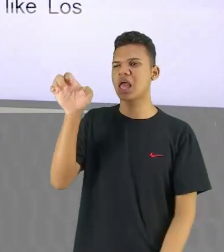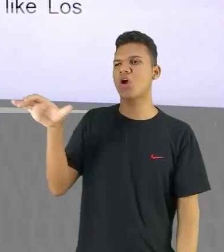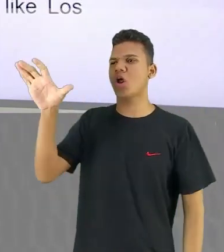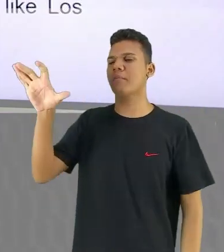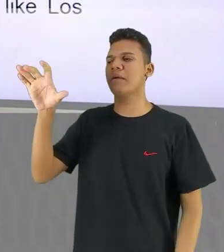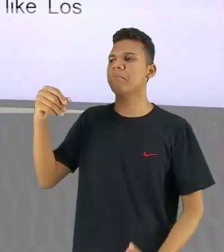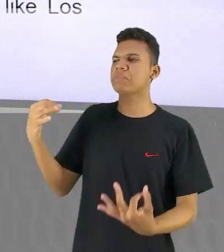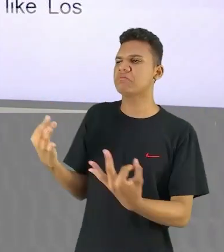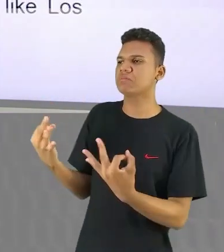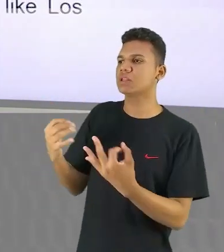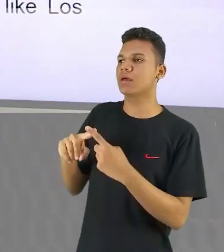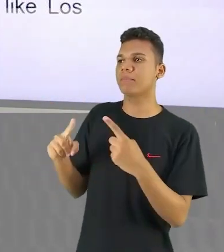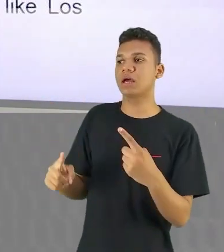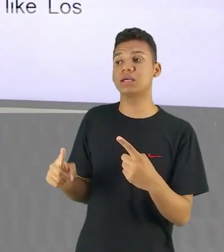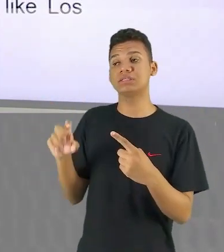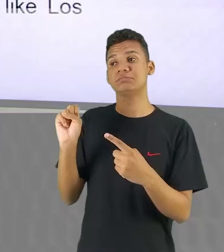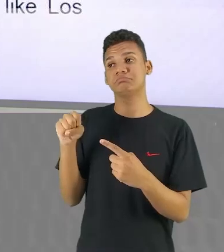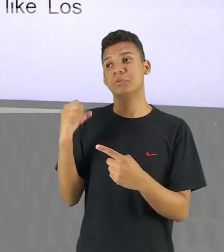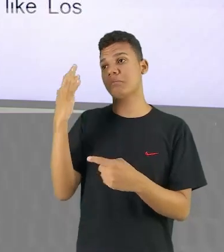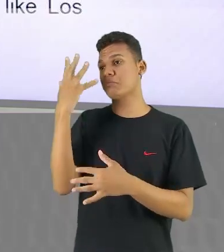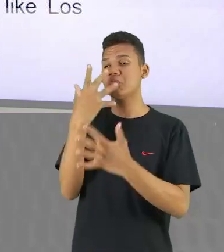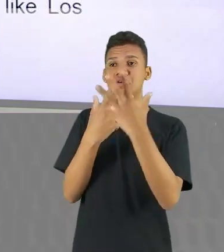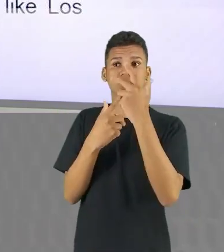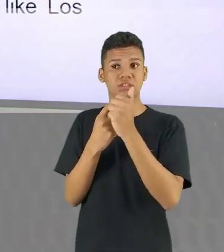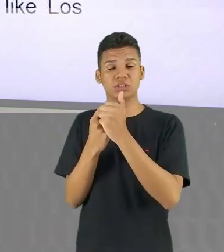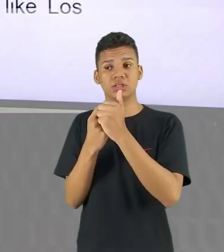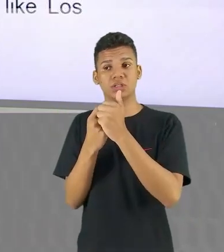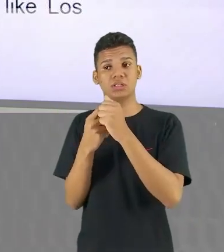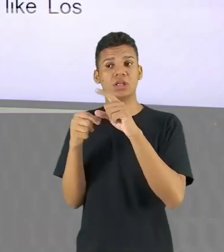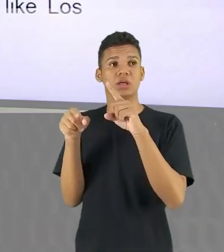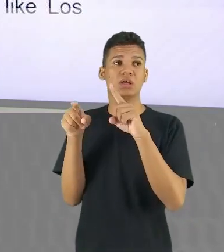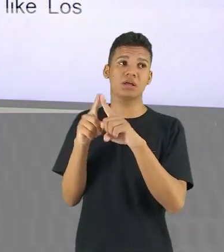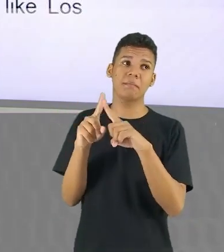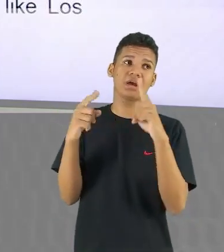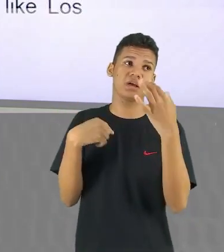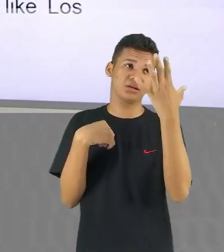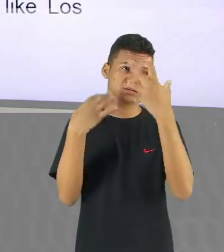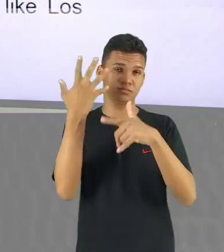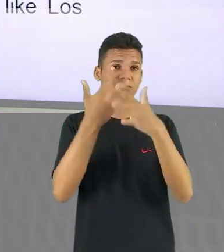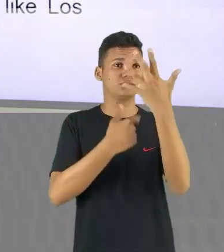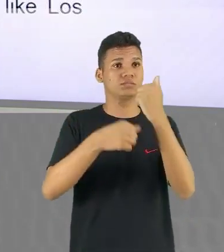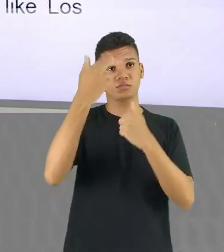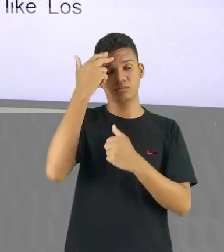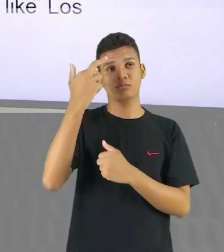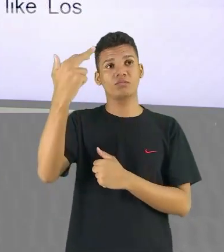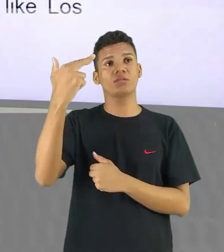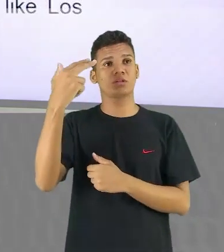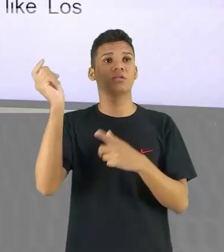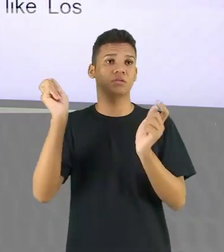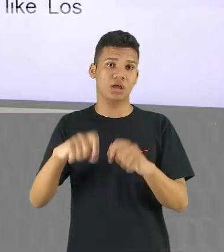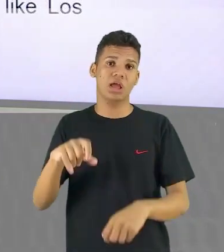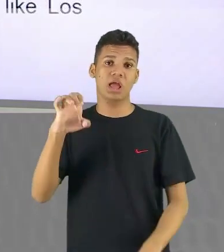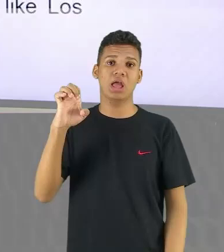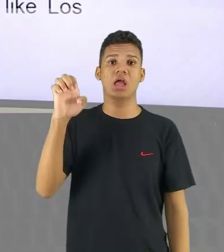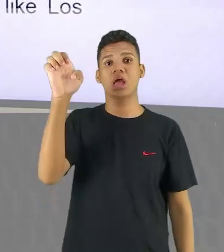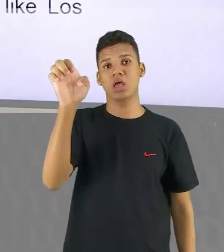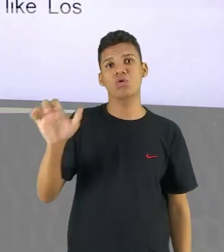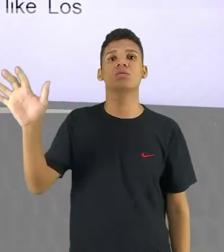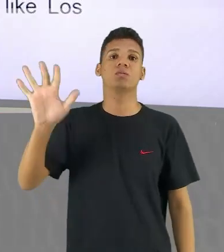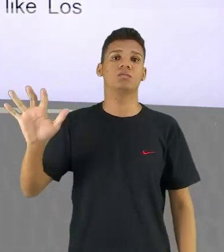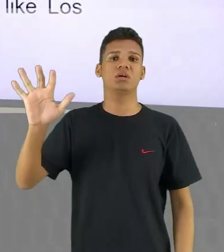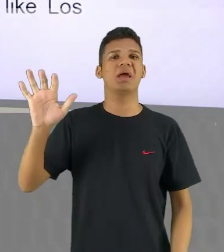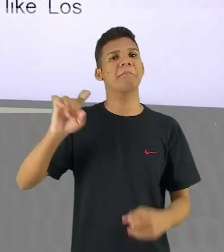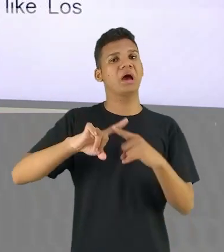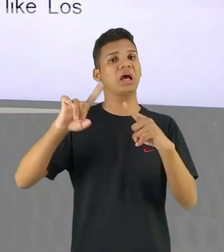perfeita. Mas cada beleza e história, essa beleza e a história que a Europa possui, o velho continente e tal, pode